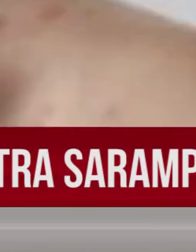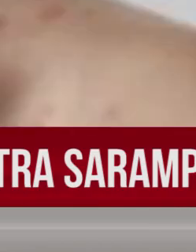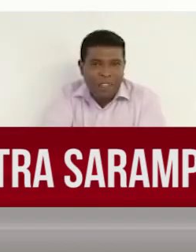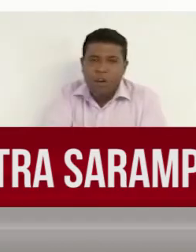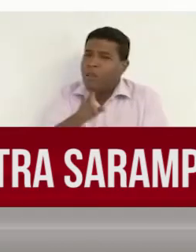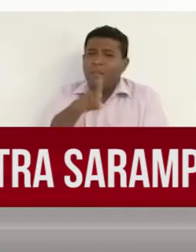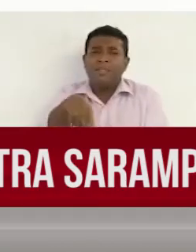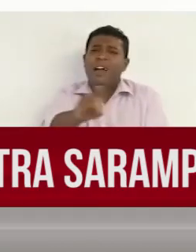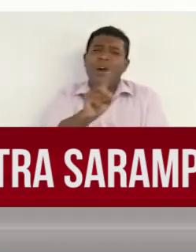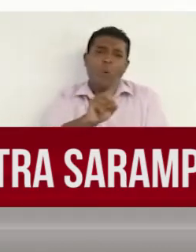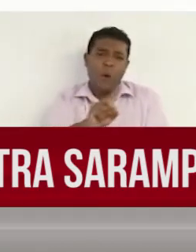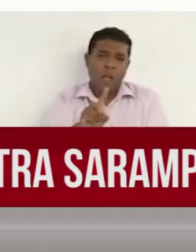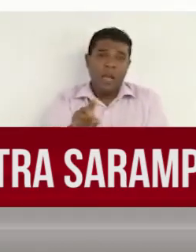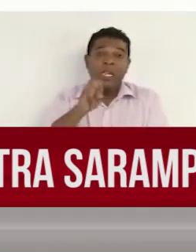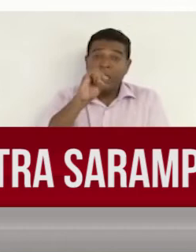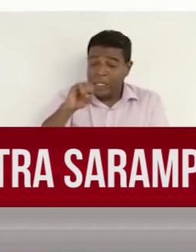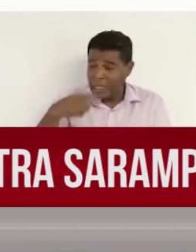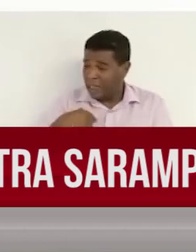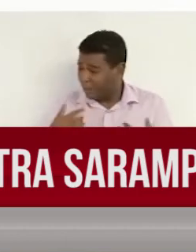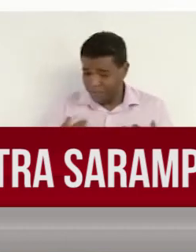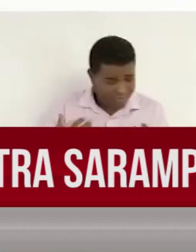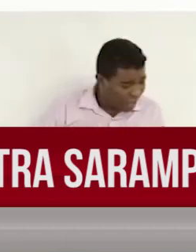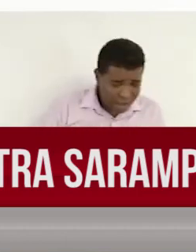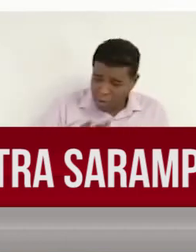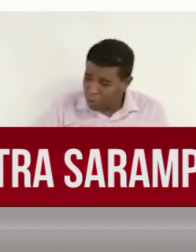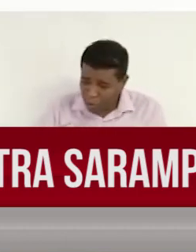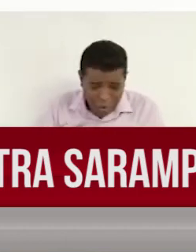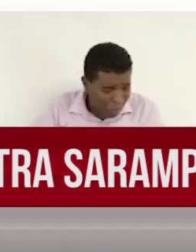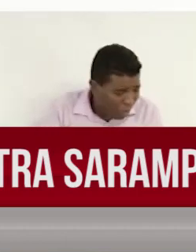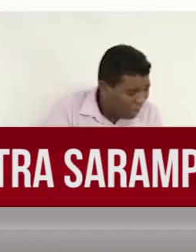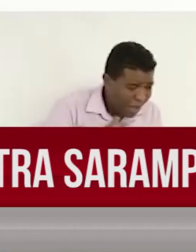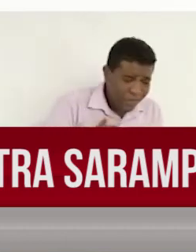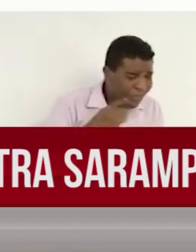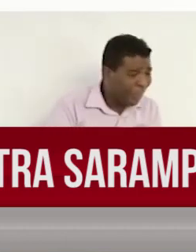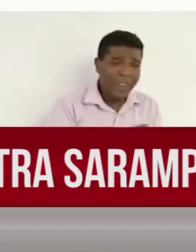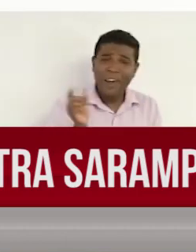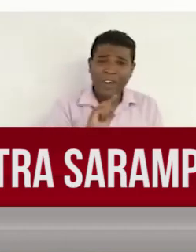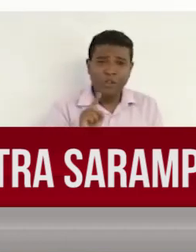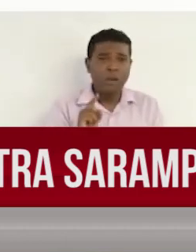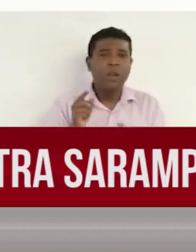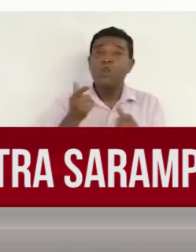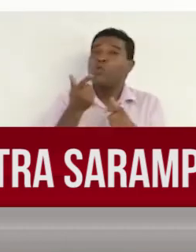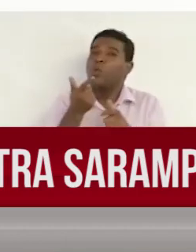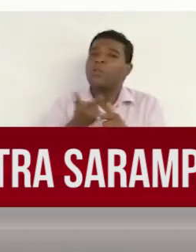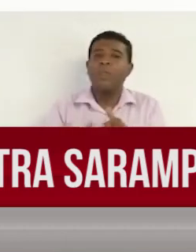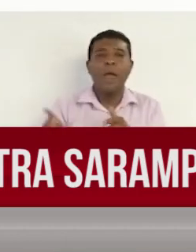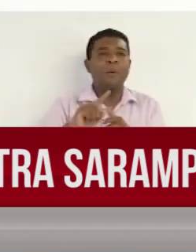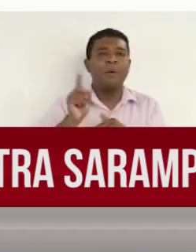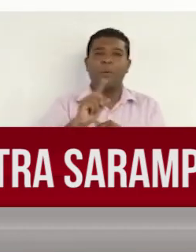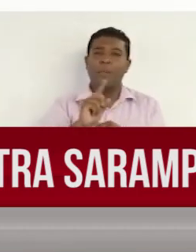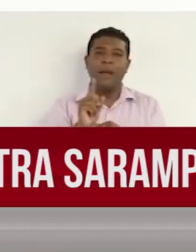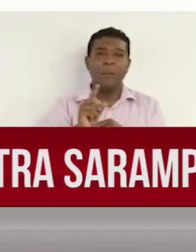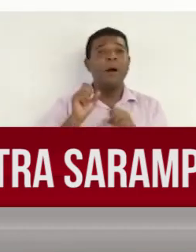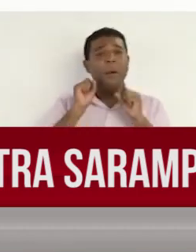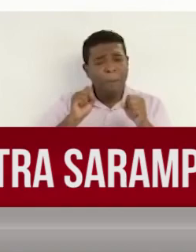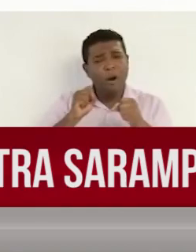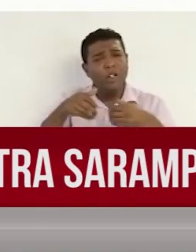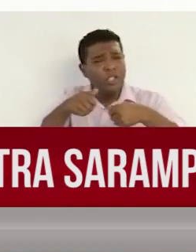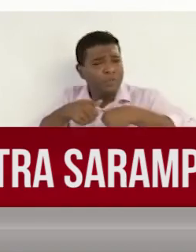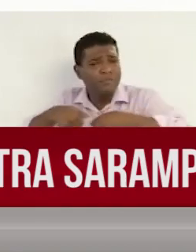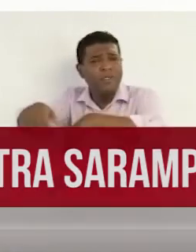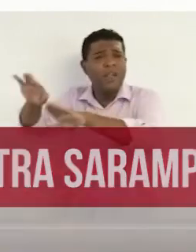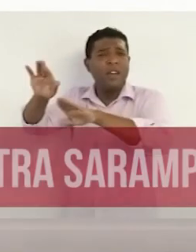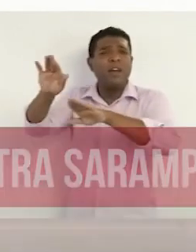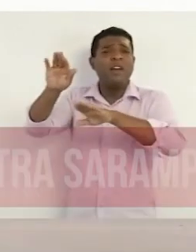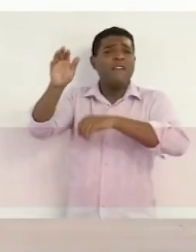contagiosa não é obrigatório levar o cartão para que a as pessoas possam se vacinar em